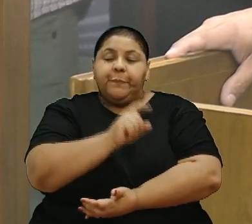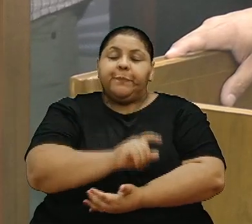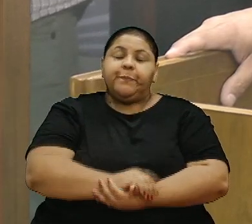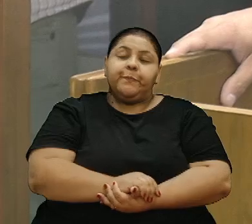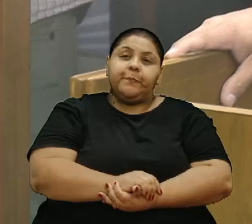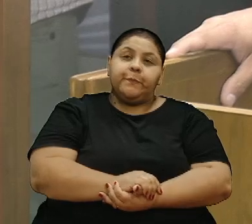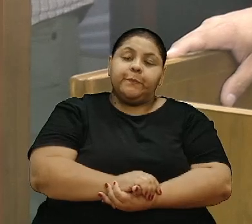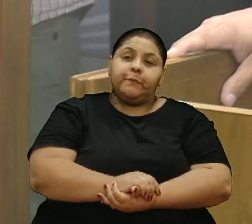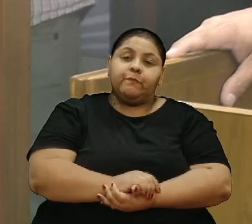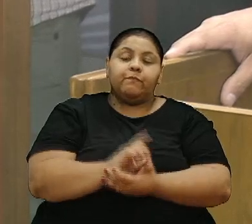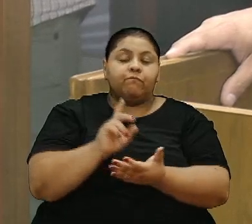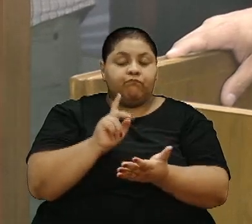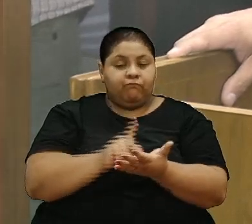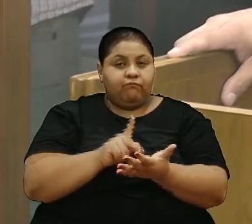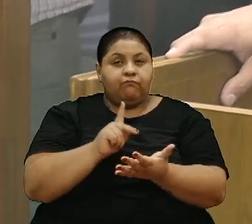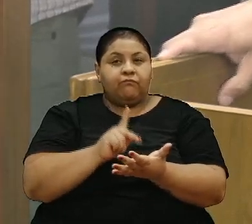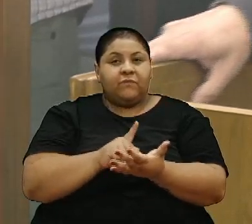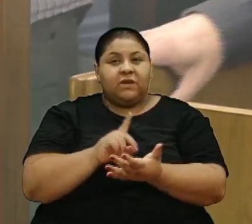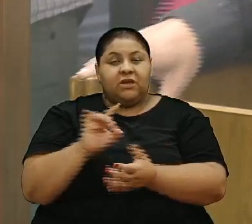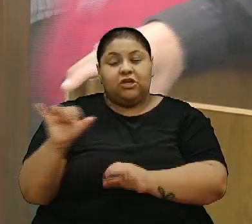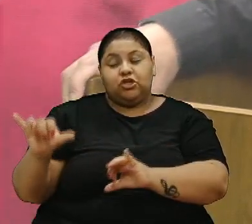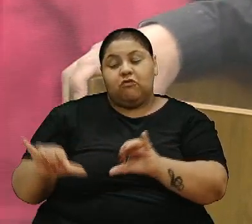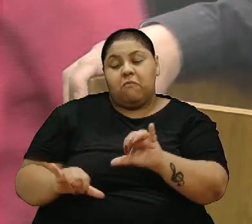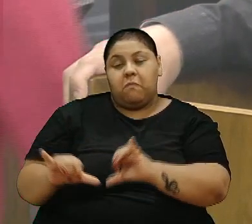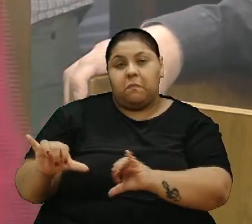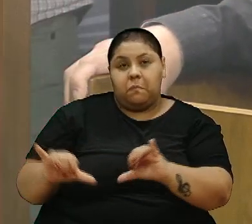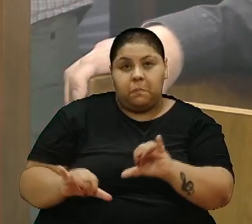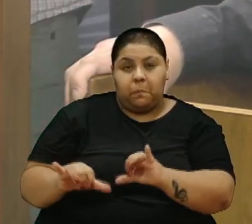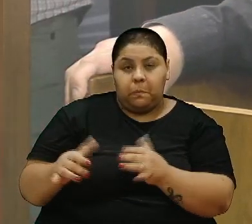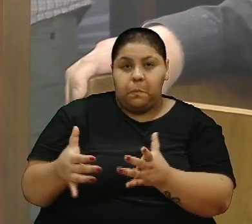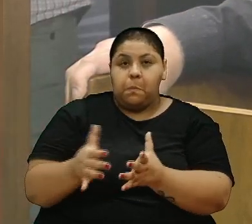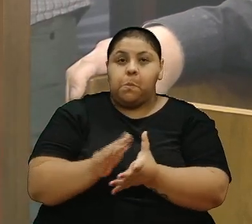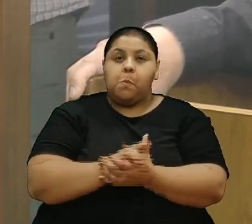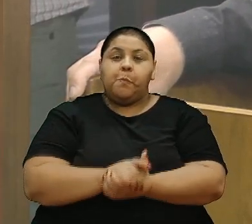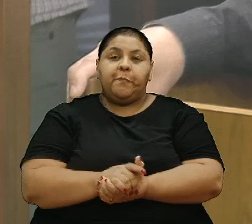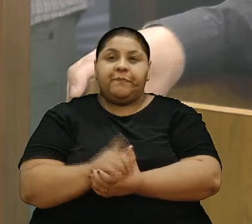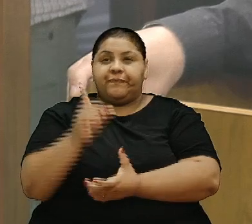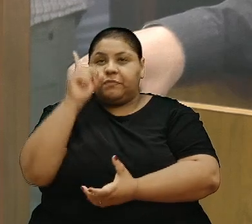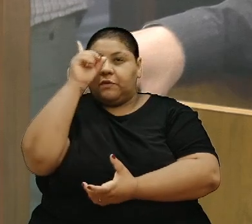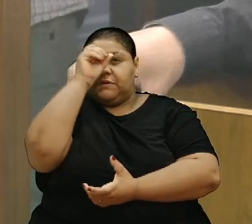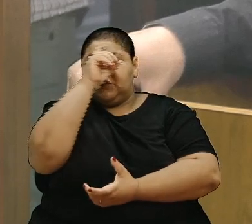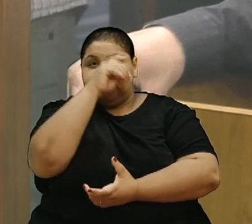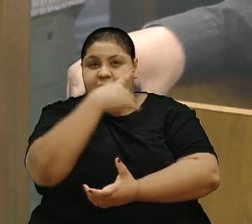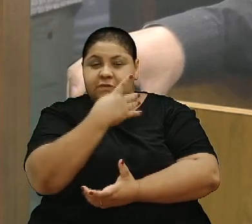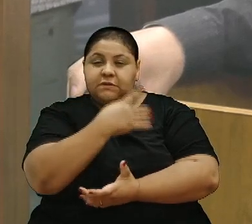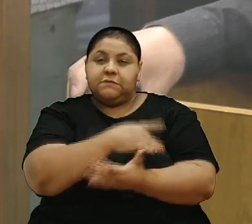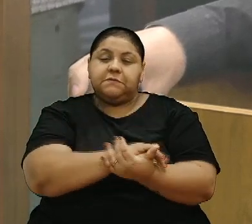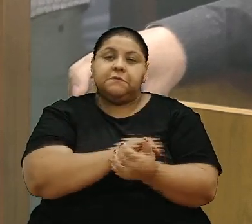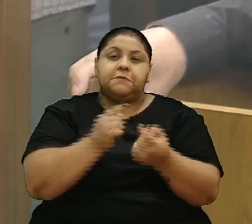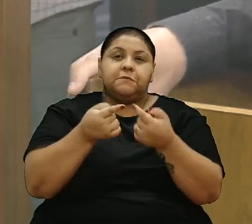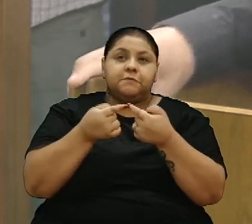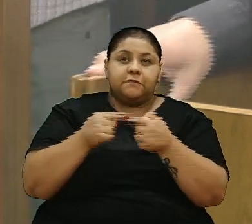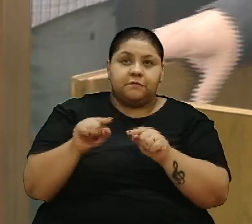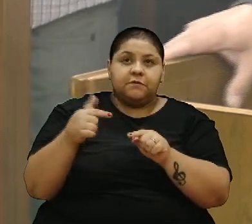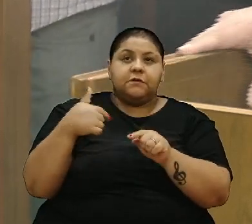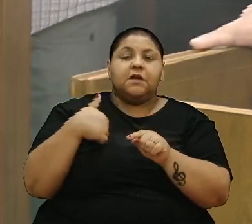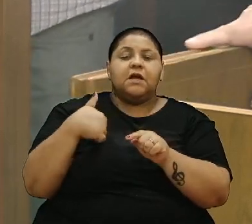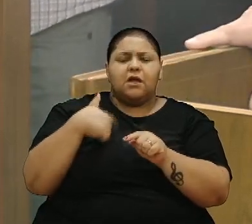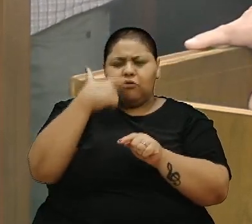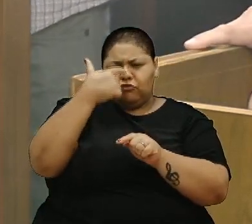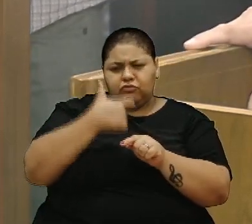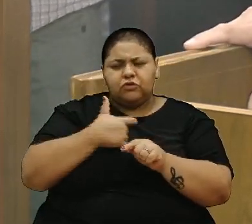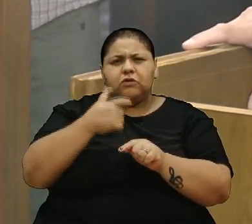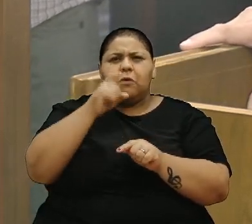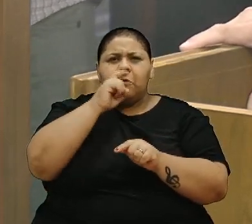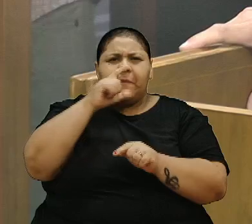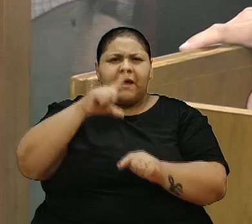que de fato sofrem, né, com essa dificuldade. Mas eu sou pai também, tenho uma filha de